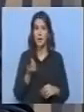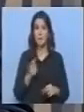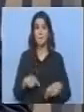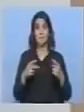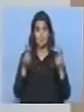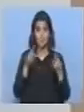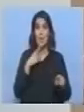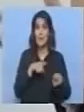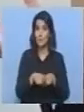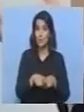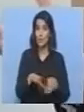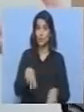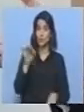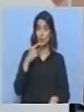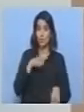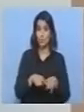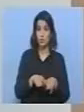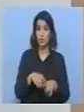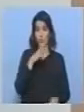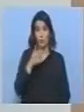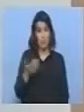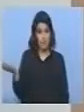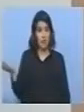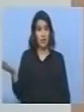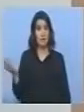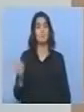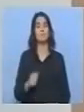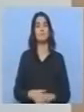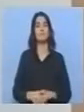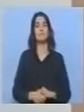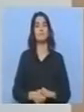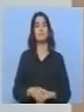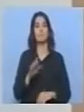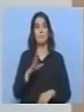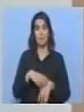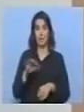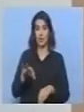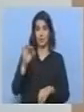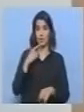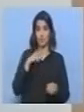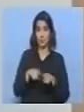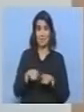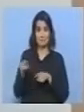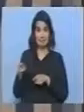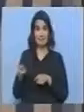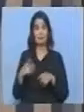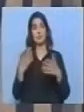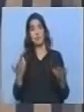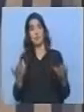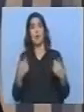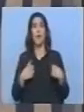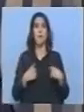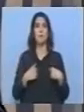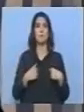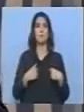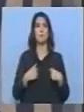política, de escolha política, como foi bem explicado aqui pelo Cruz Serra, se for de escolha política neste sentido, ok, nós entendemos